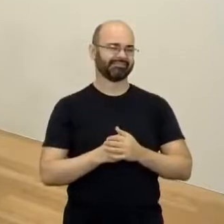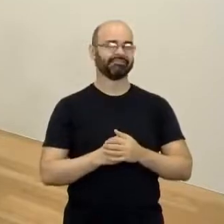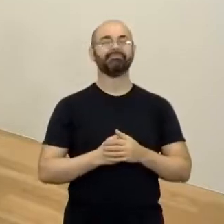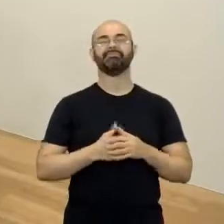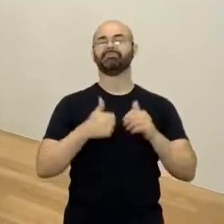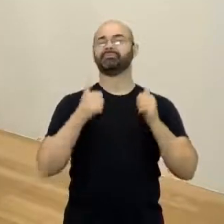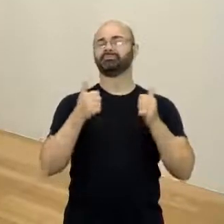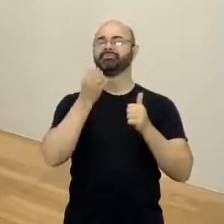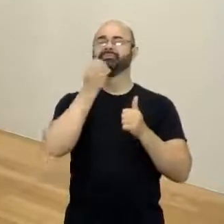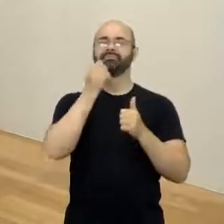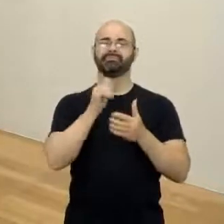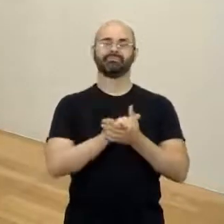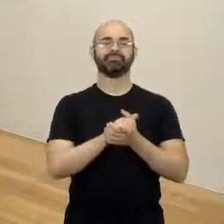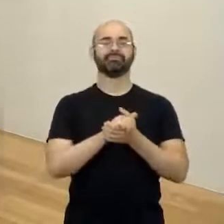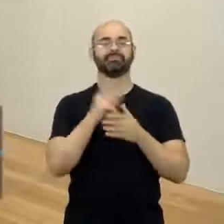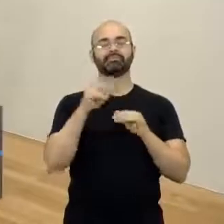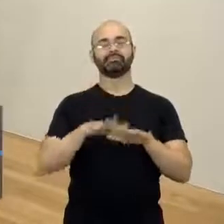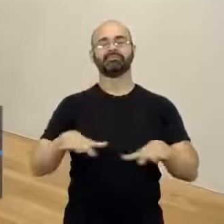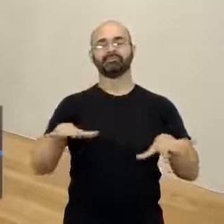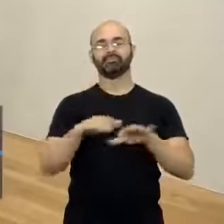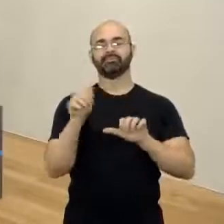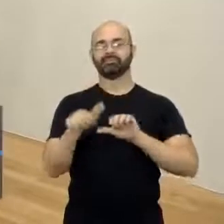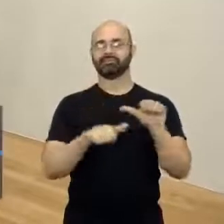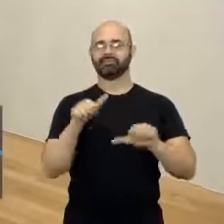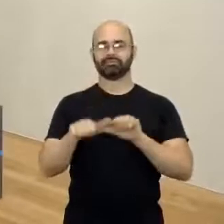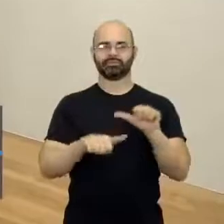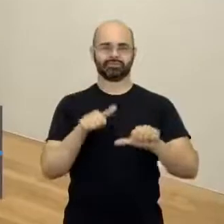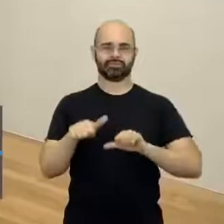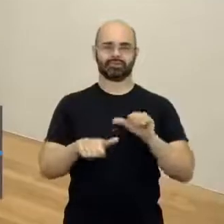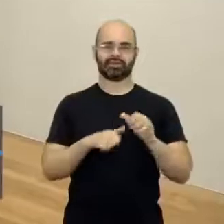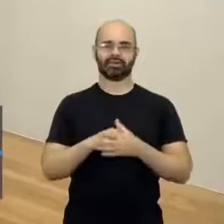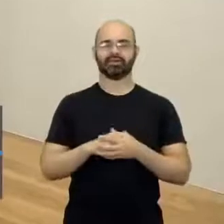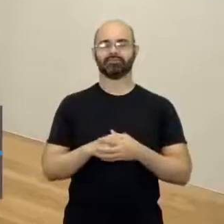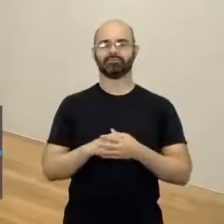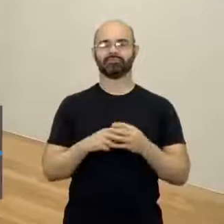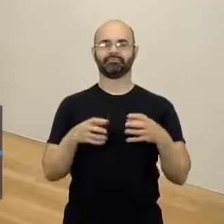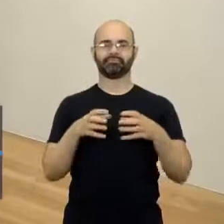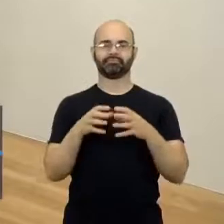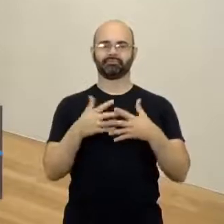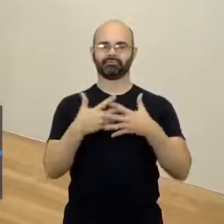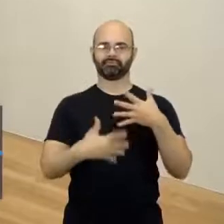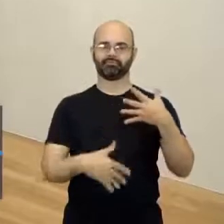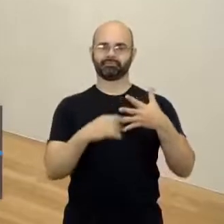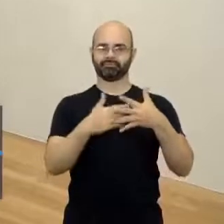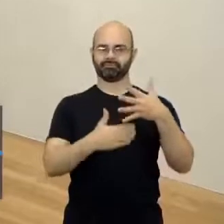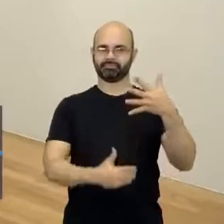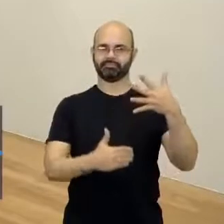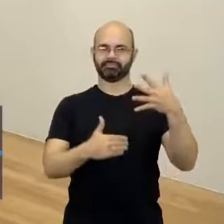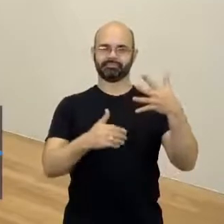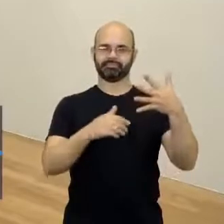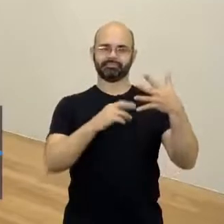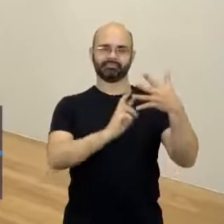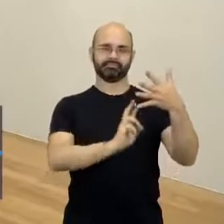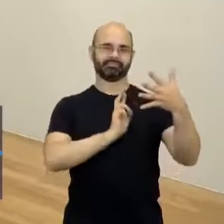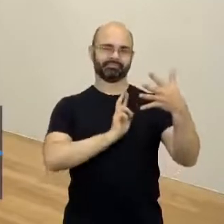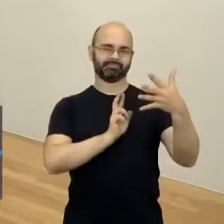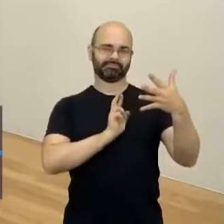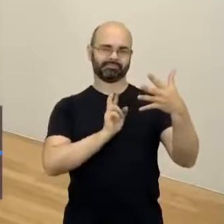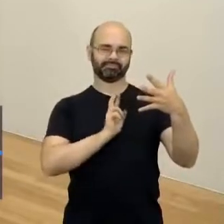Muito bom, turma. Vamos trocar a cena. Agora eu vou pegar uma cena aqui, ó, que o pessoal do chat vai me